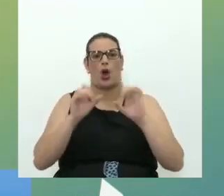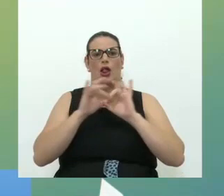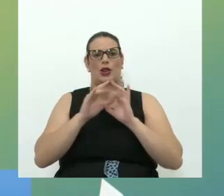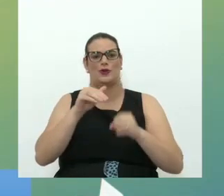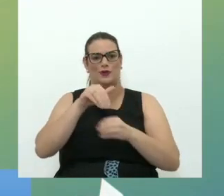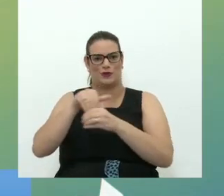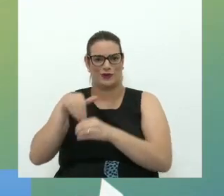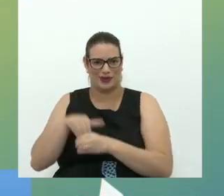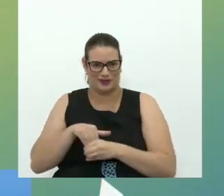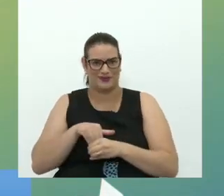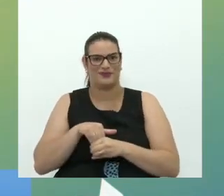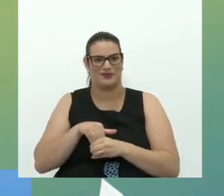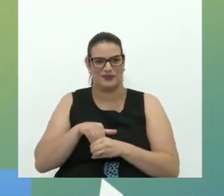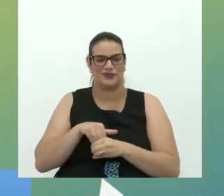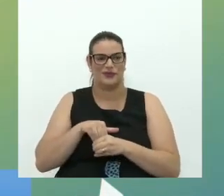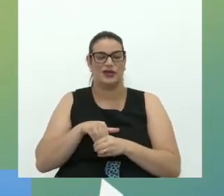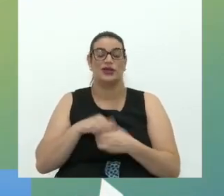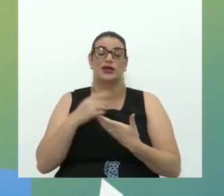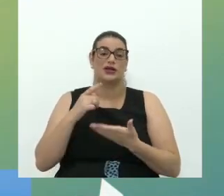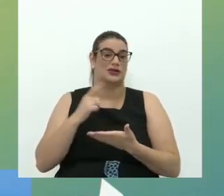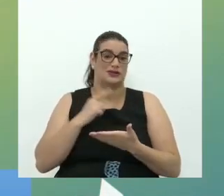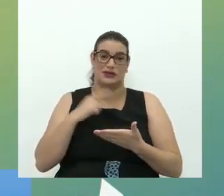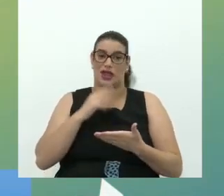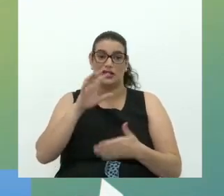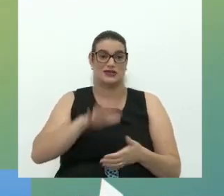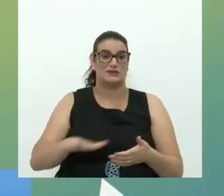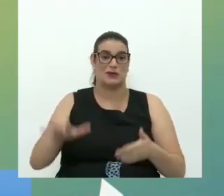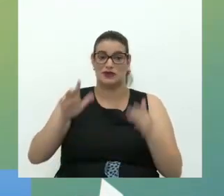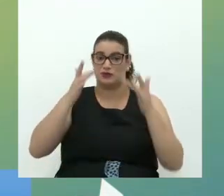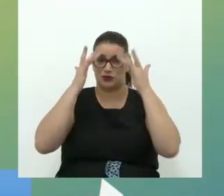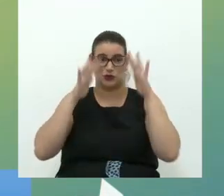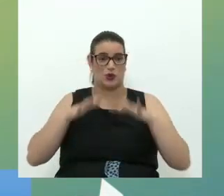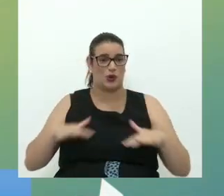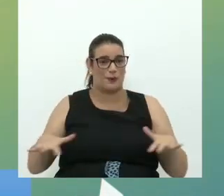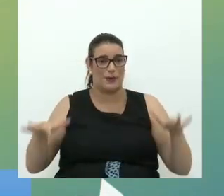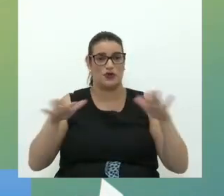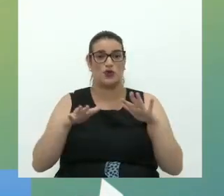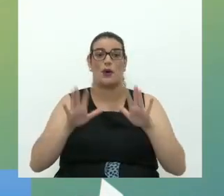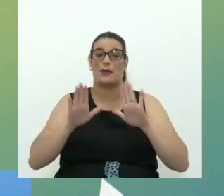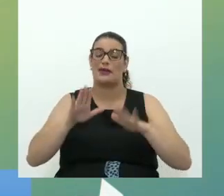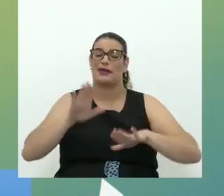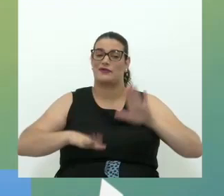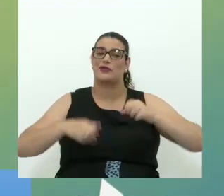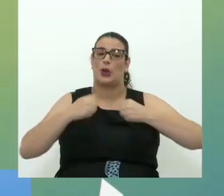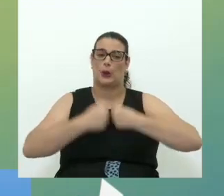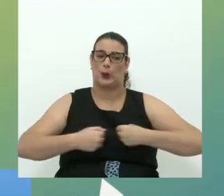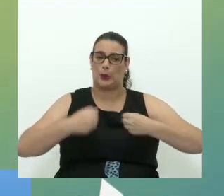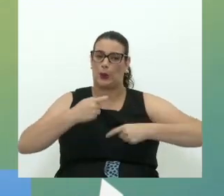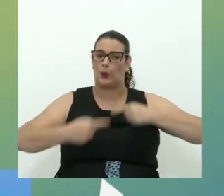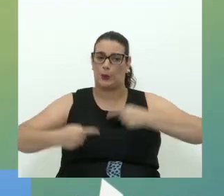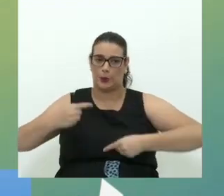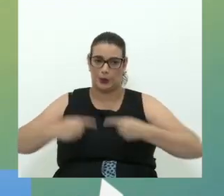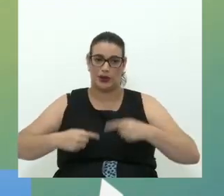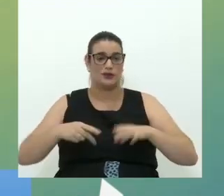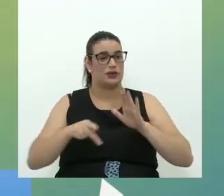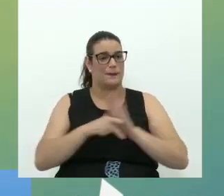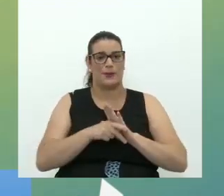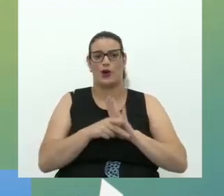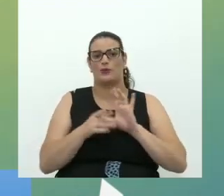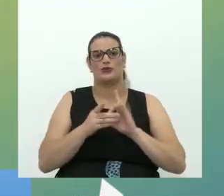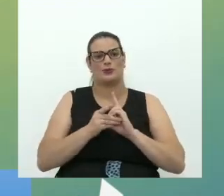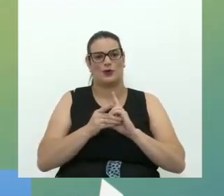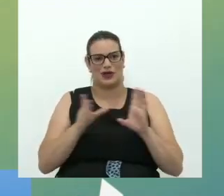tem ali tem espaço para todo mundo só que às vezes isso gera certo conflito Isso faz parte de regime